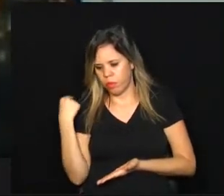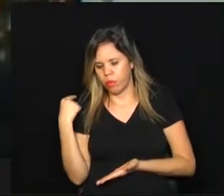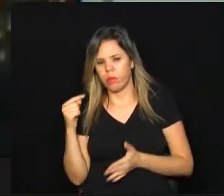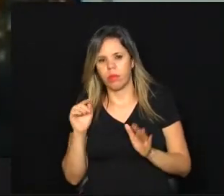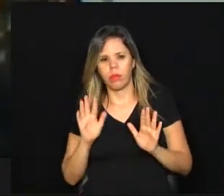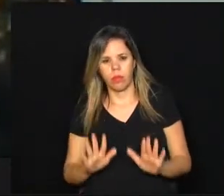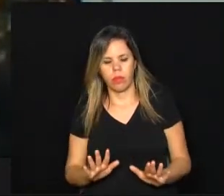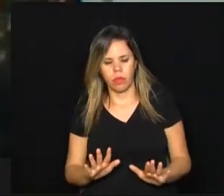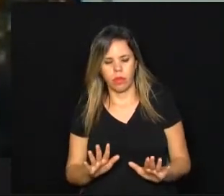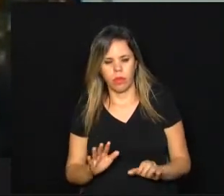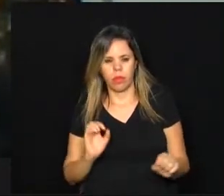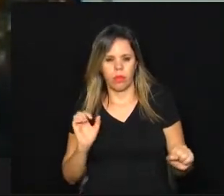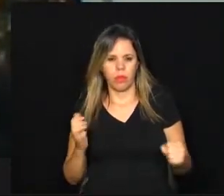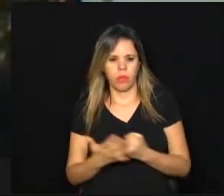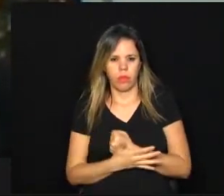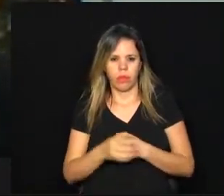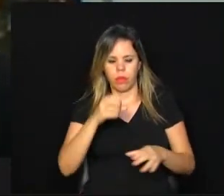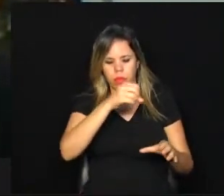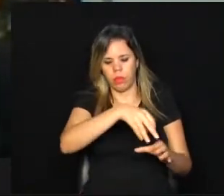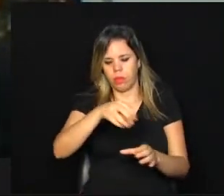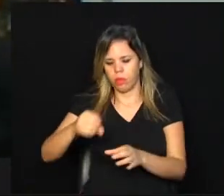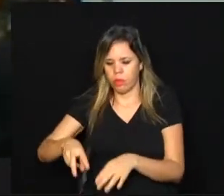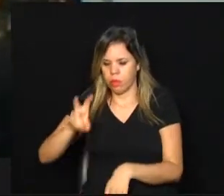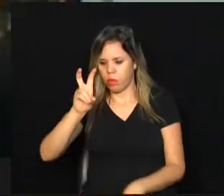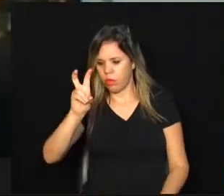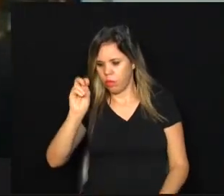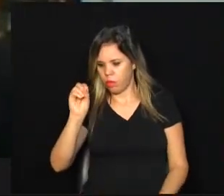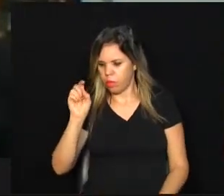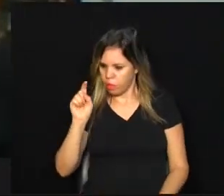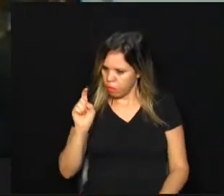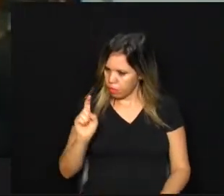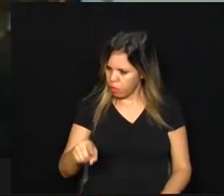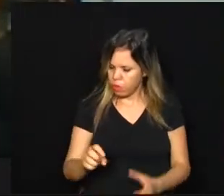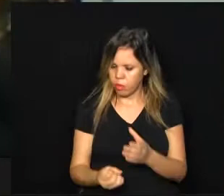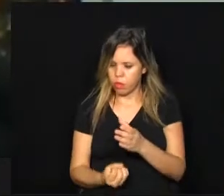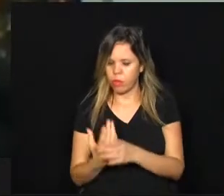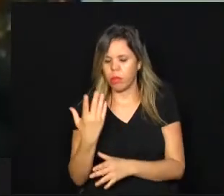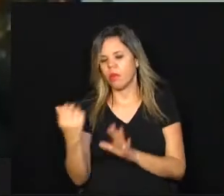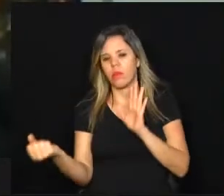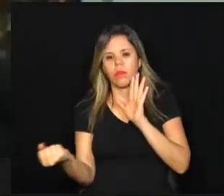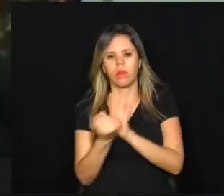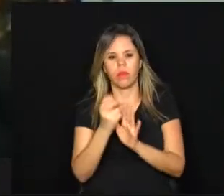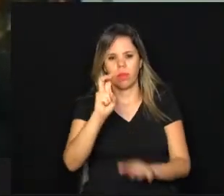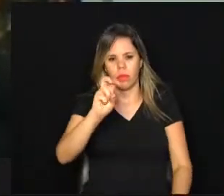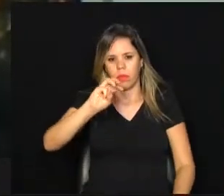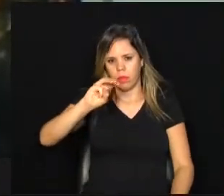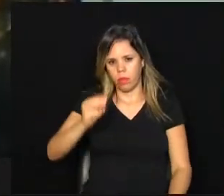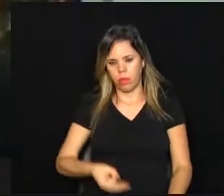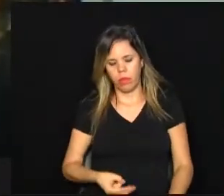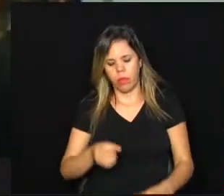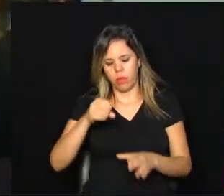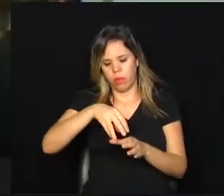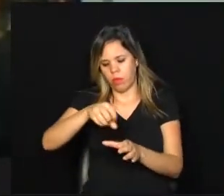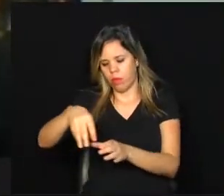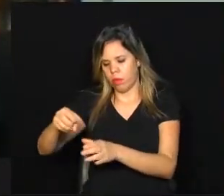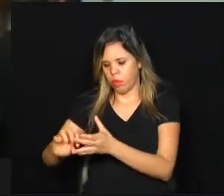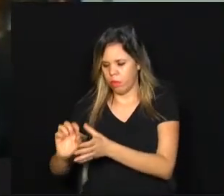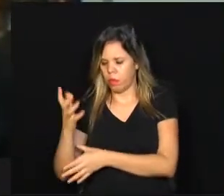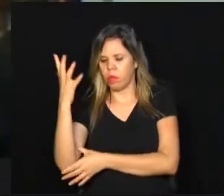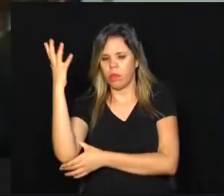da pandemia, com plantio de mais de 50 mil mudas, a marca de 5 milhões de mudas plantadas.